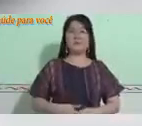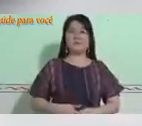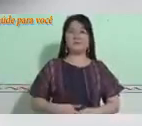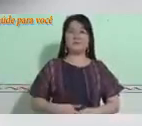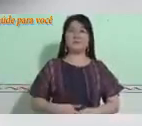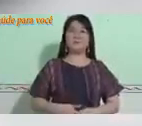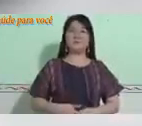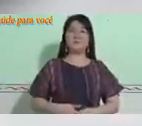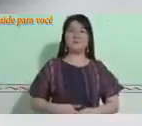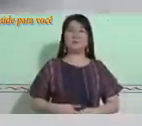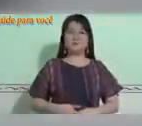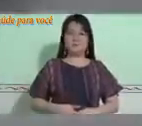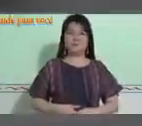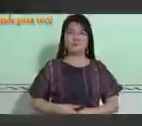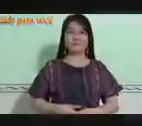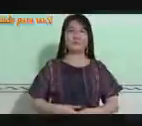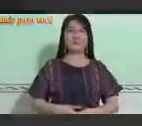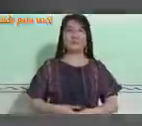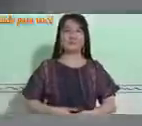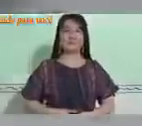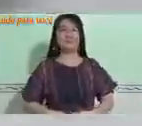aspecto gorduroso.